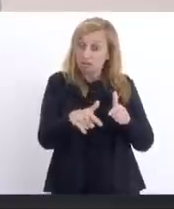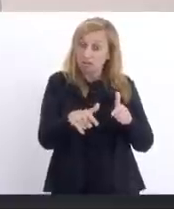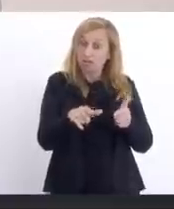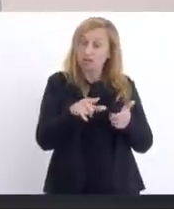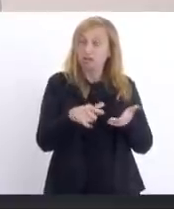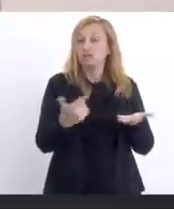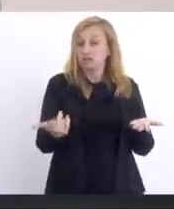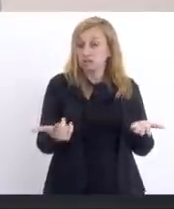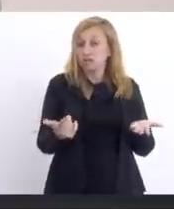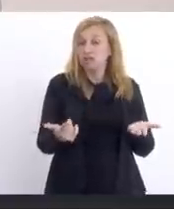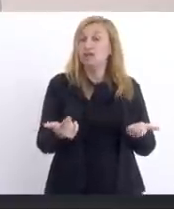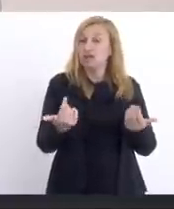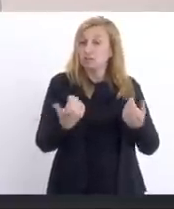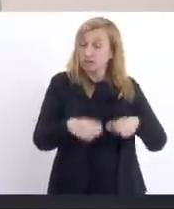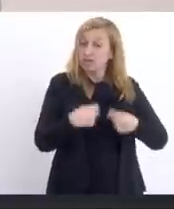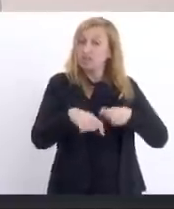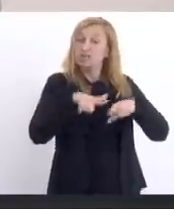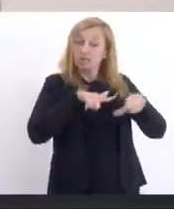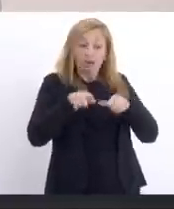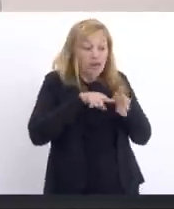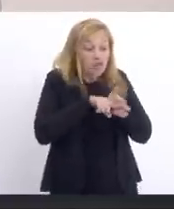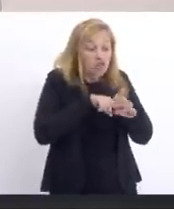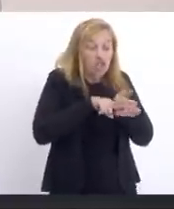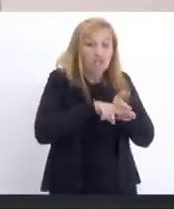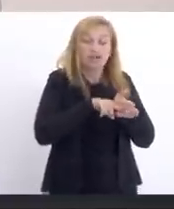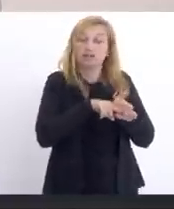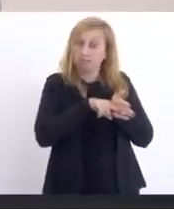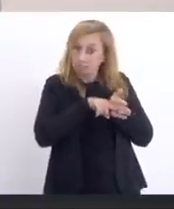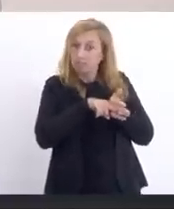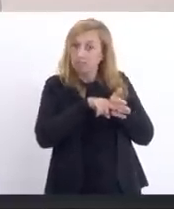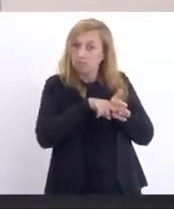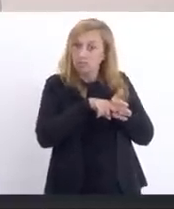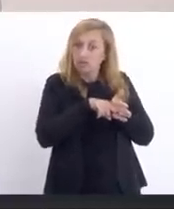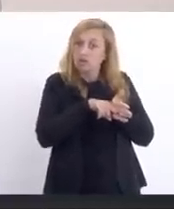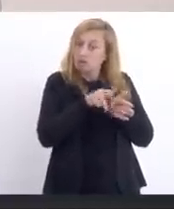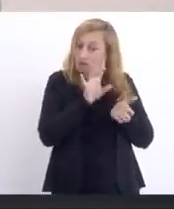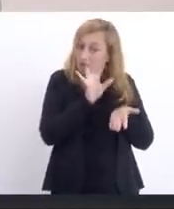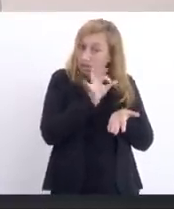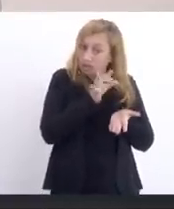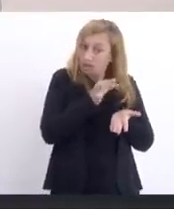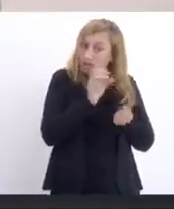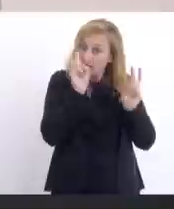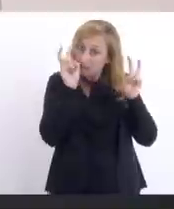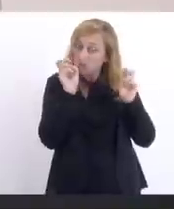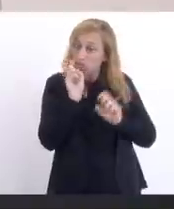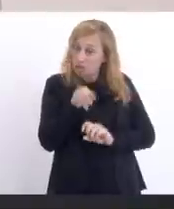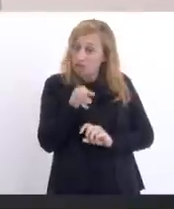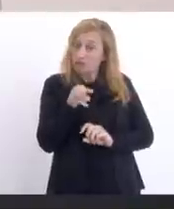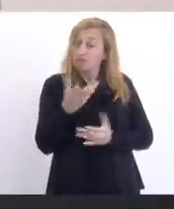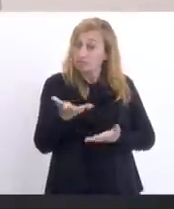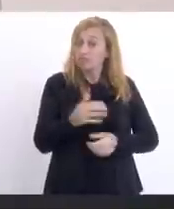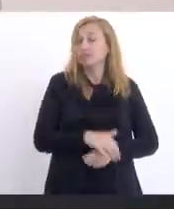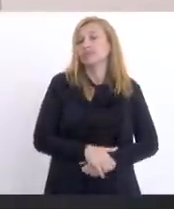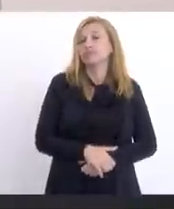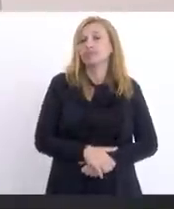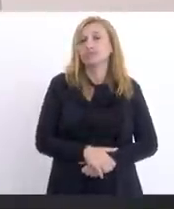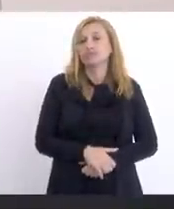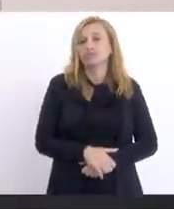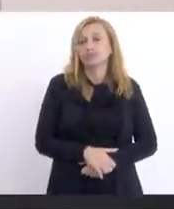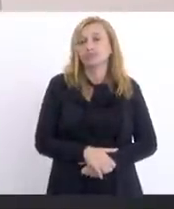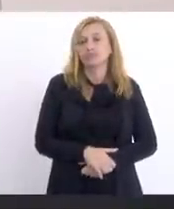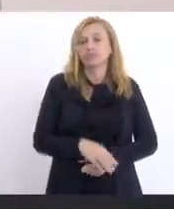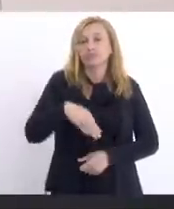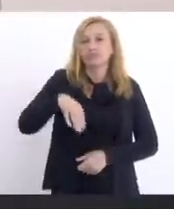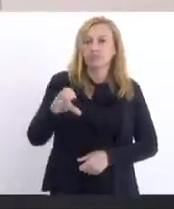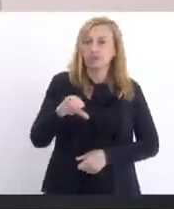boas. Tem um dever de casa também, de fiscalizar. É, no fundo, é essa a questão. É isso.